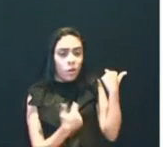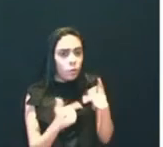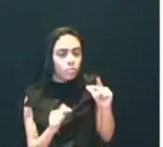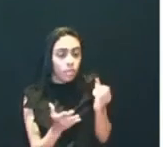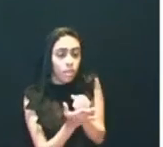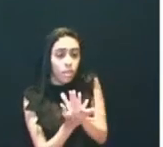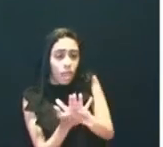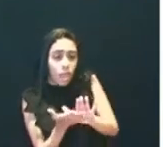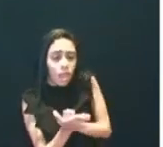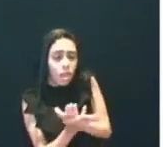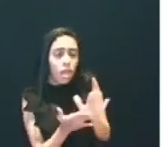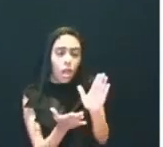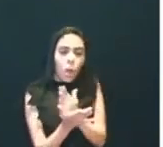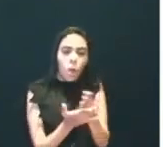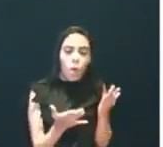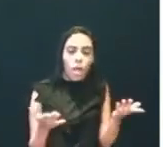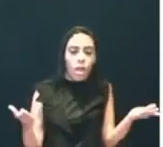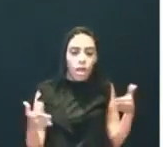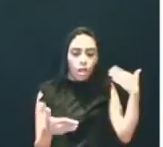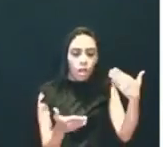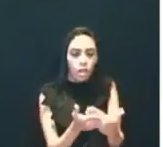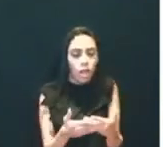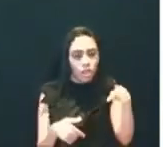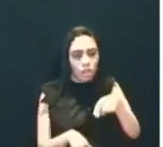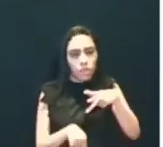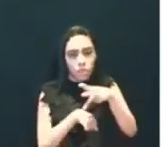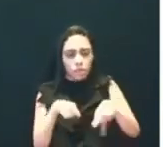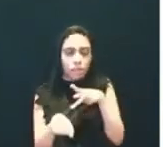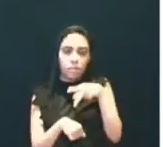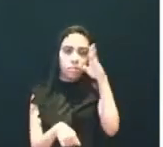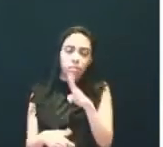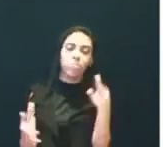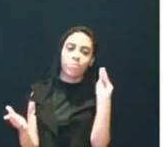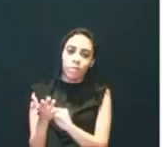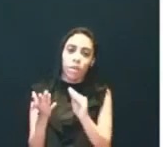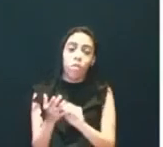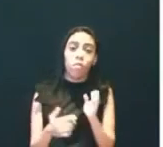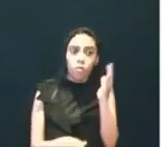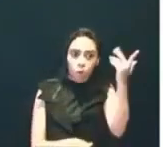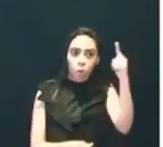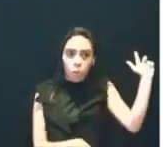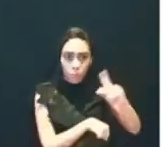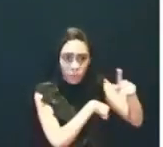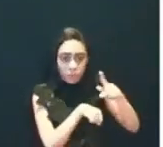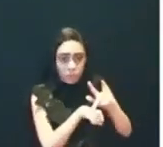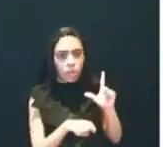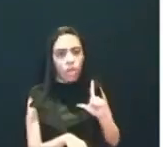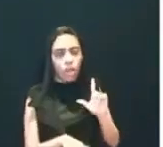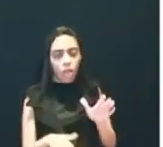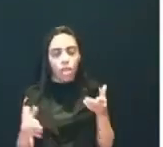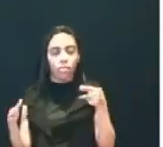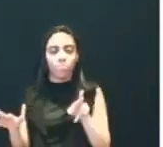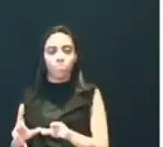atrás, e algumas delas ainda nós nem temos ainda no Brasil, que ainda são disponíveis somente lá fora. Mas, recentemente,